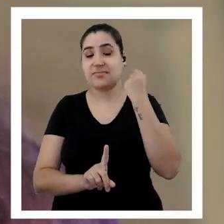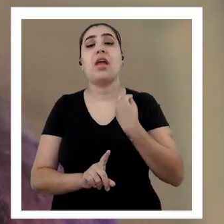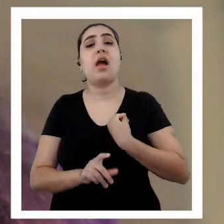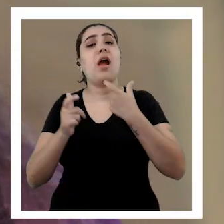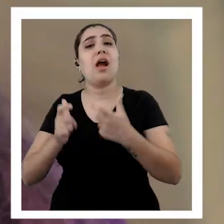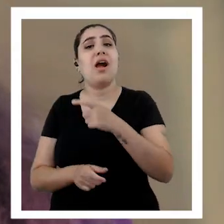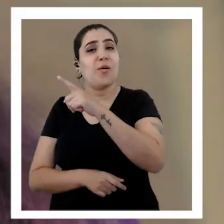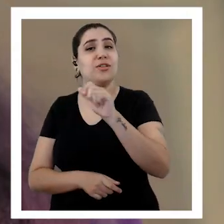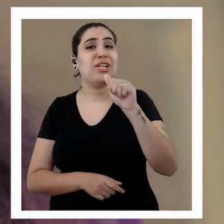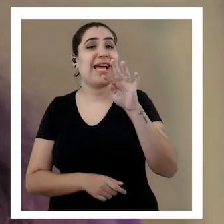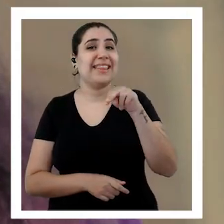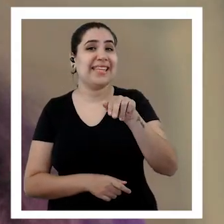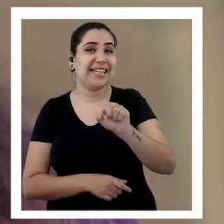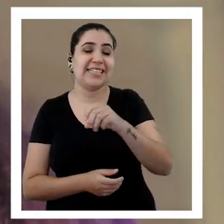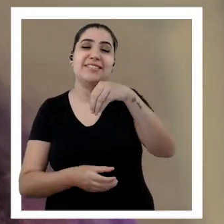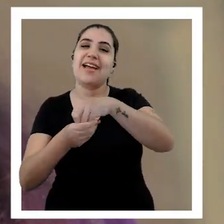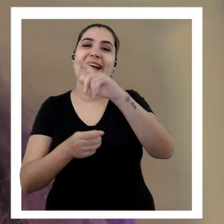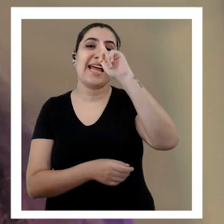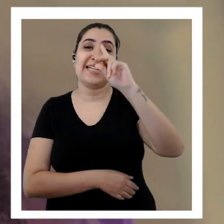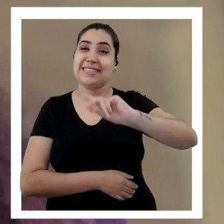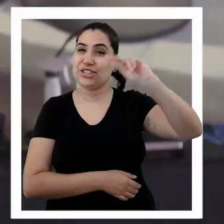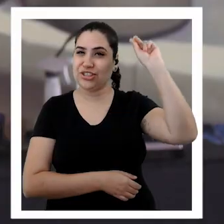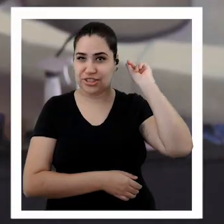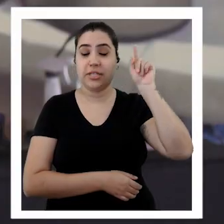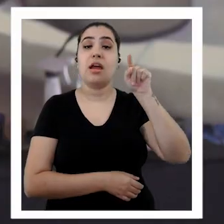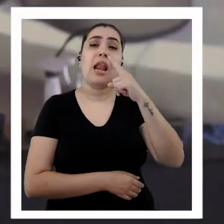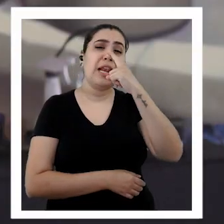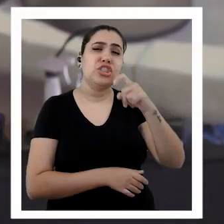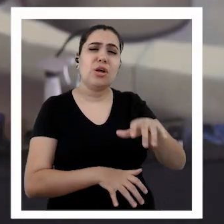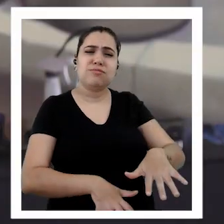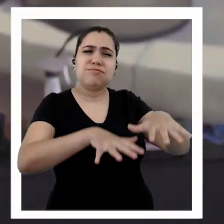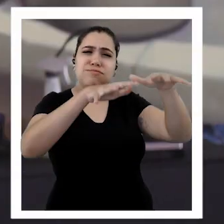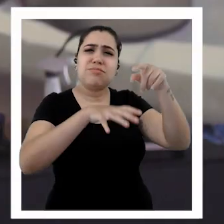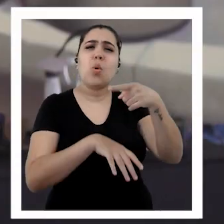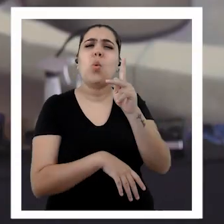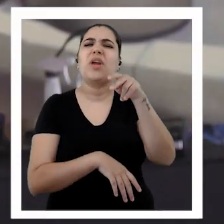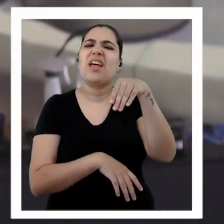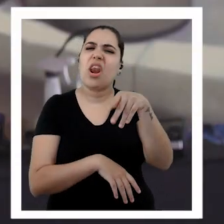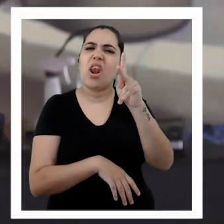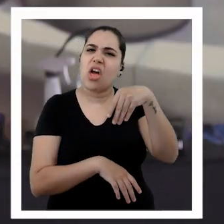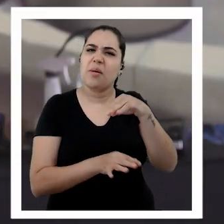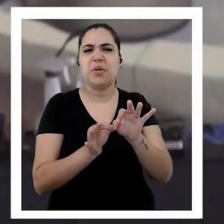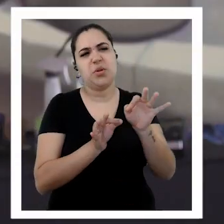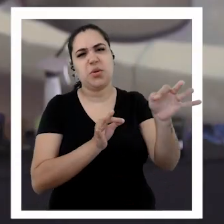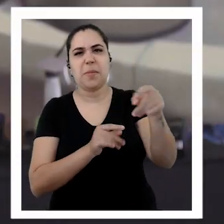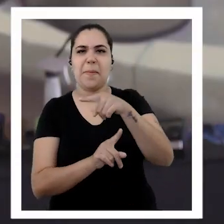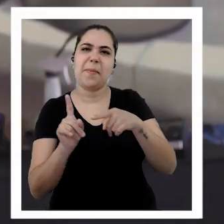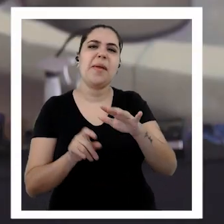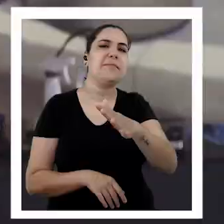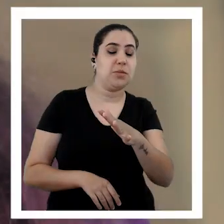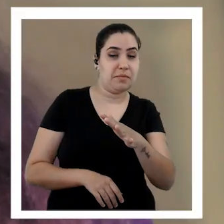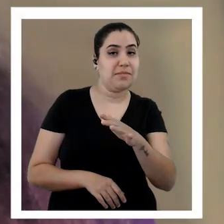Ele ficava em Atenas, lá na Grécia Antiga. Na verdade, o lixão ficava a 1,5 km